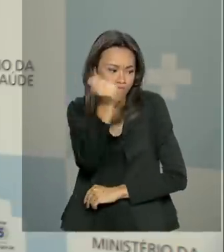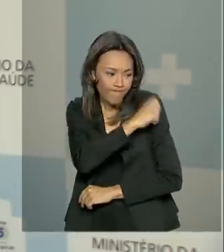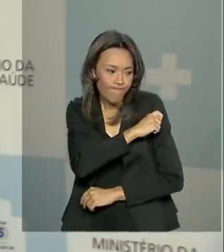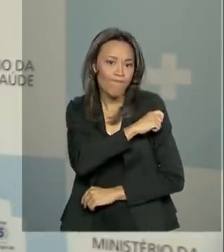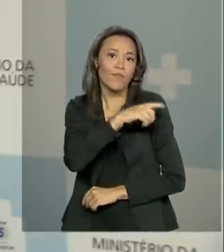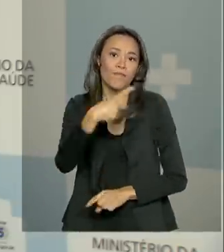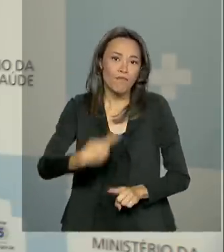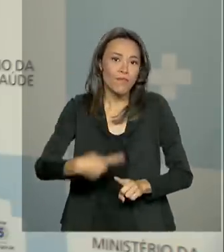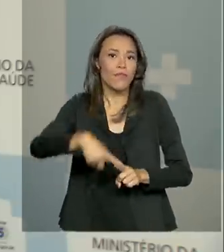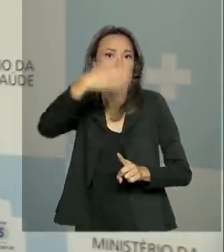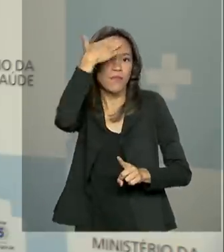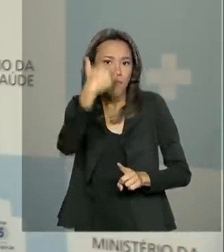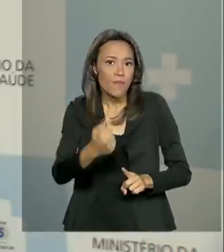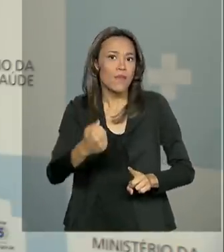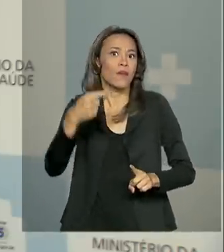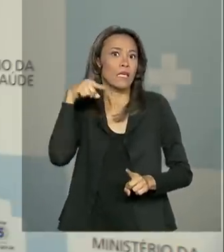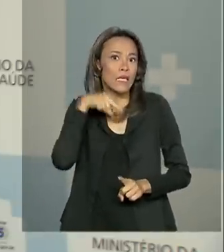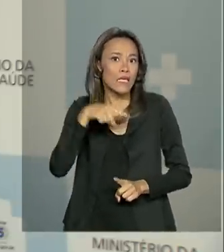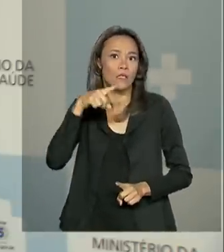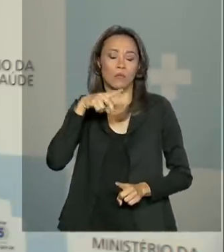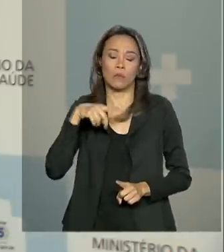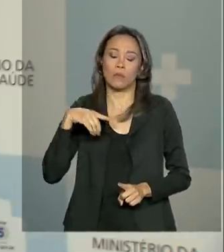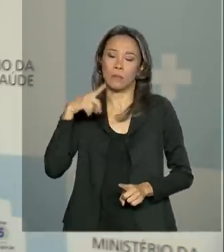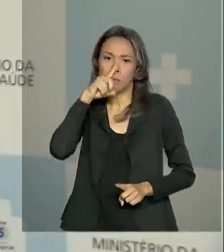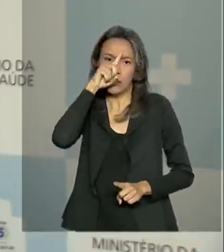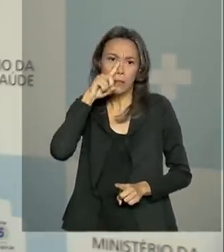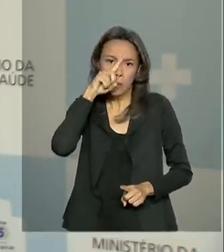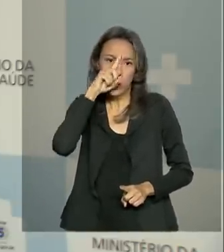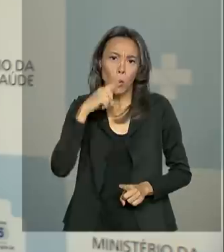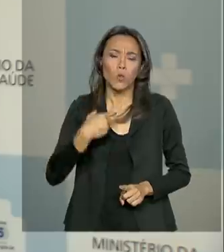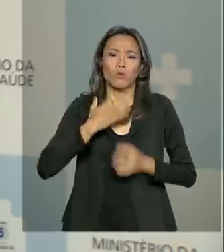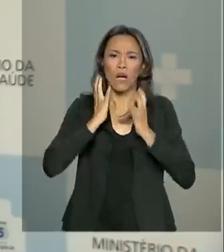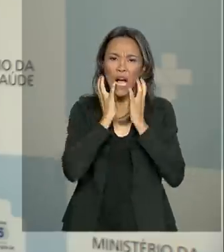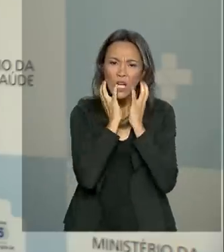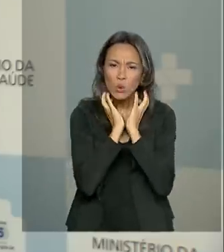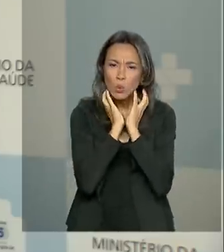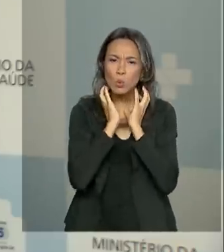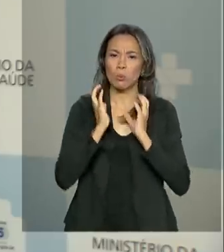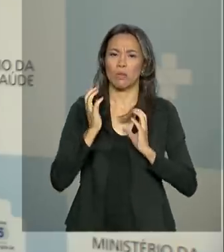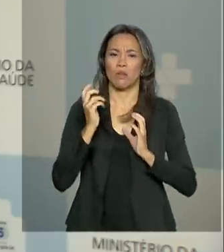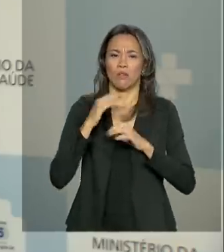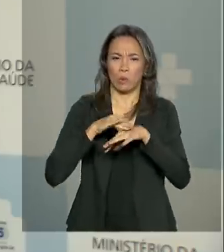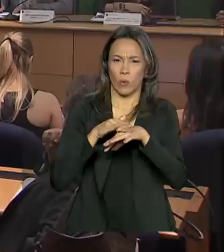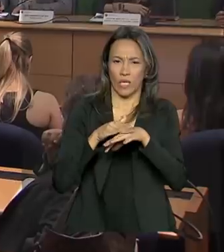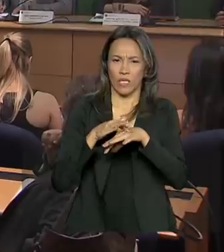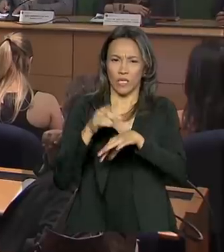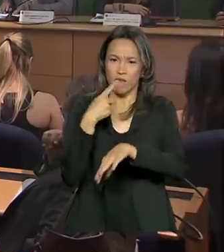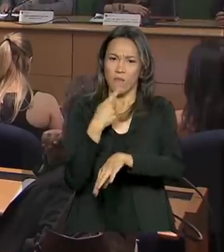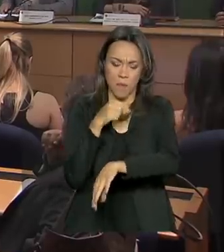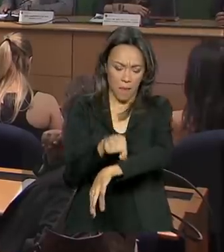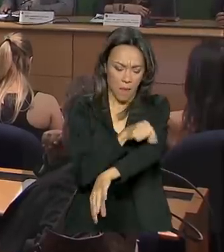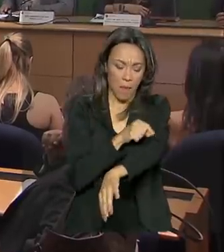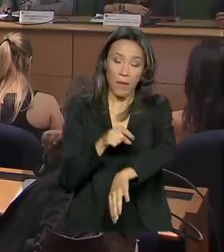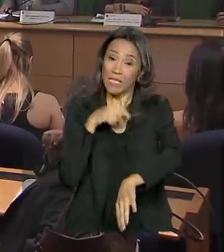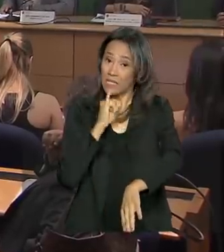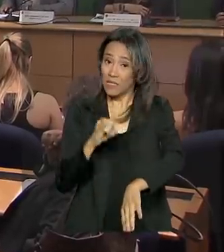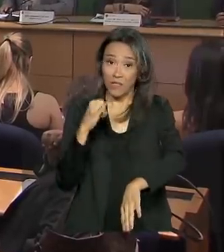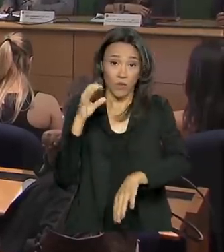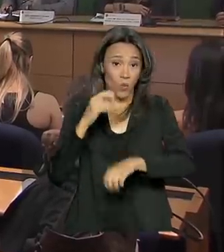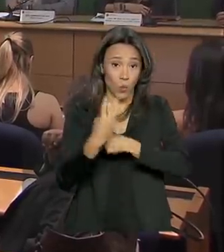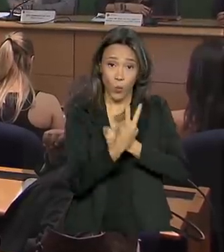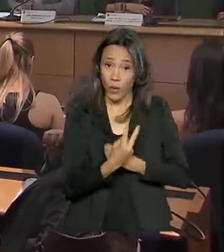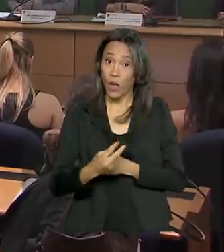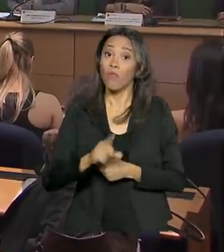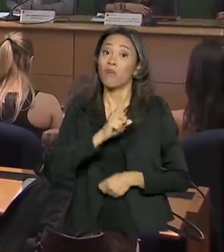o drama e a gravidade que é um sarampo, uma cachumba, que às vezes, quando complica, leva à morte. Em 2019, o governo